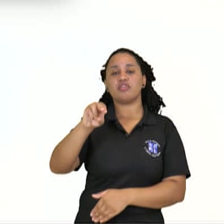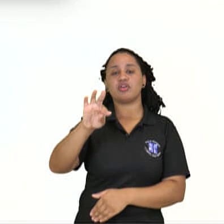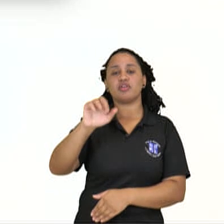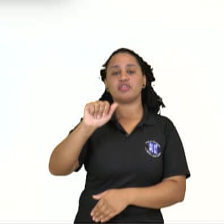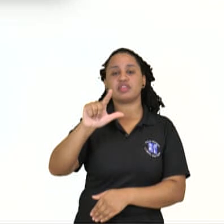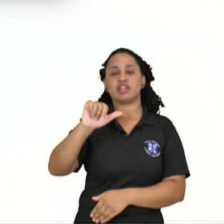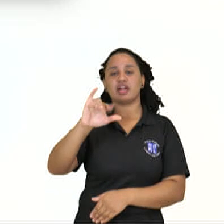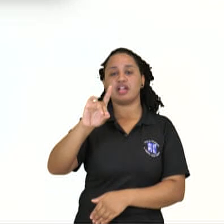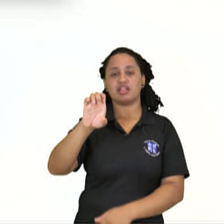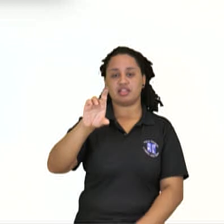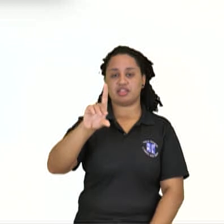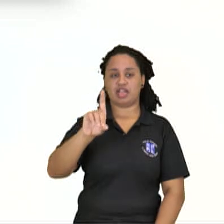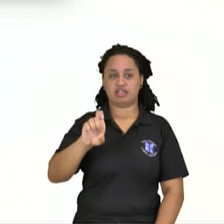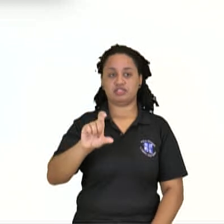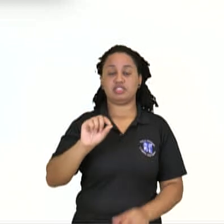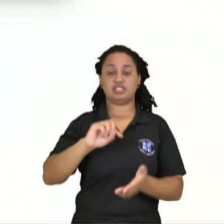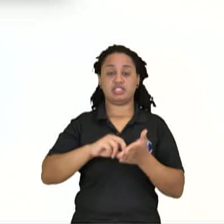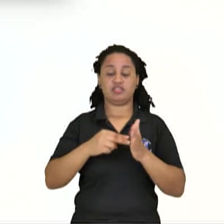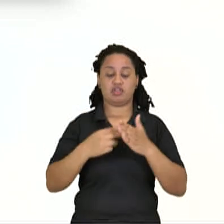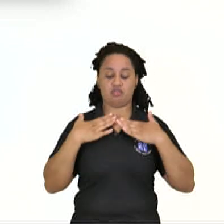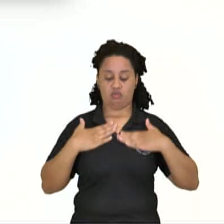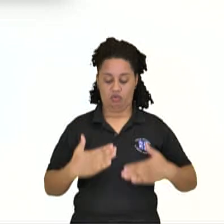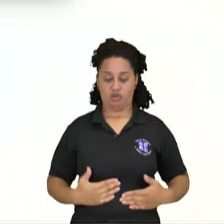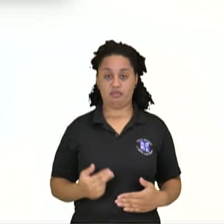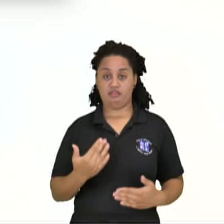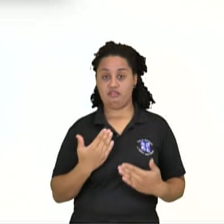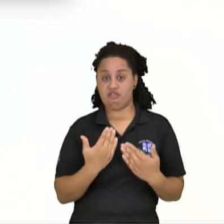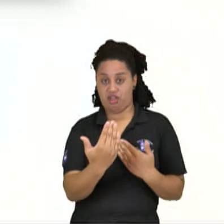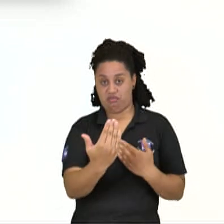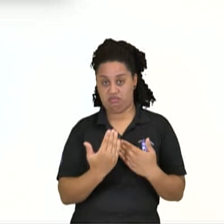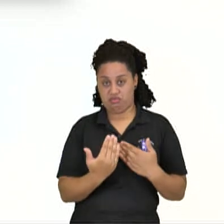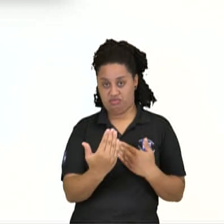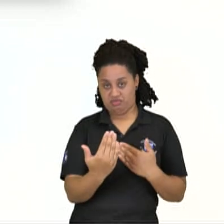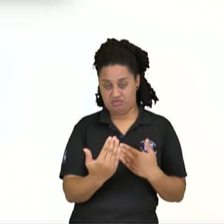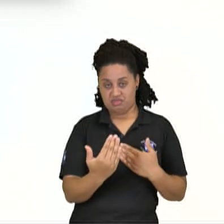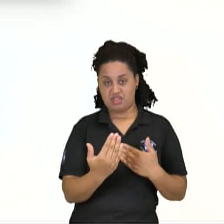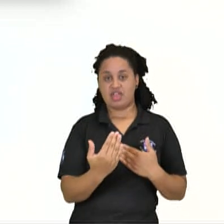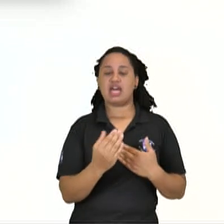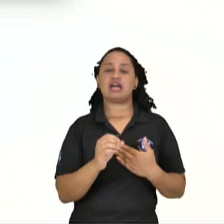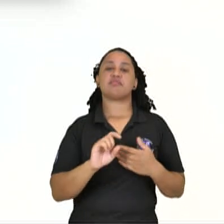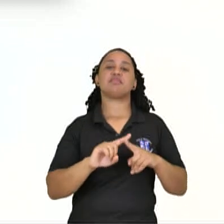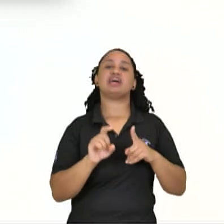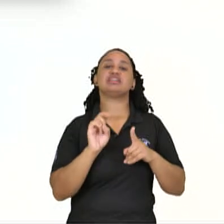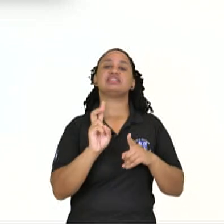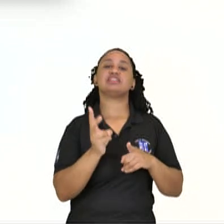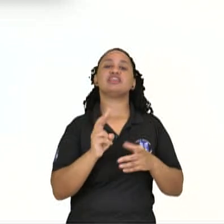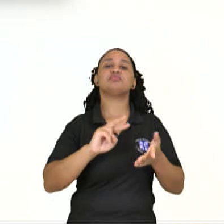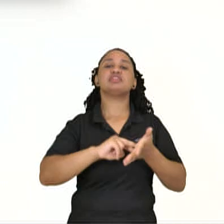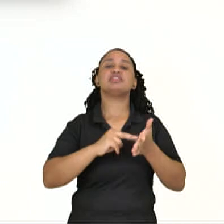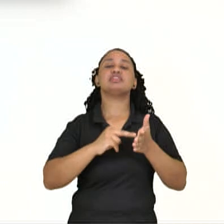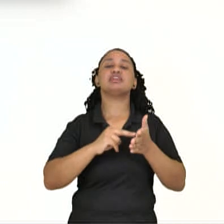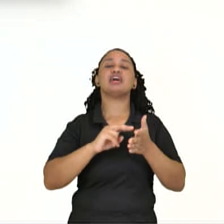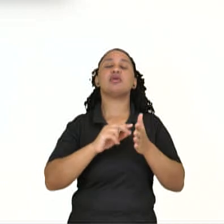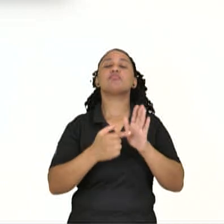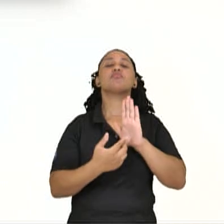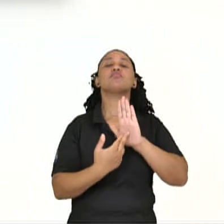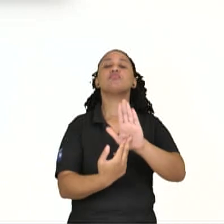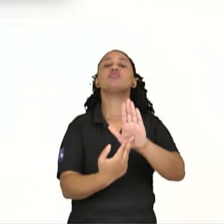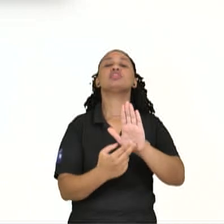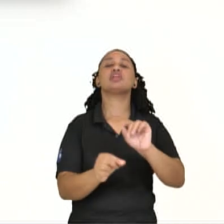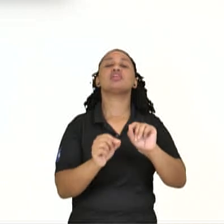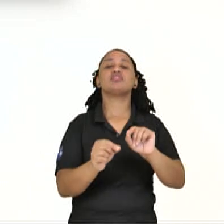então, poli, né, que significa vários, e teístas, que vem de Deus. Então, eles acreditavam em vários deuses e